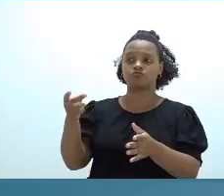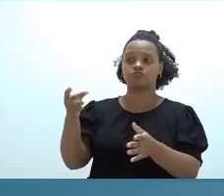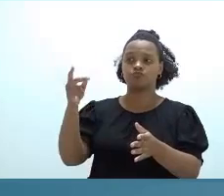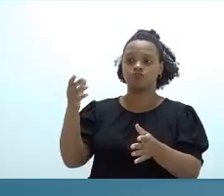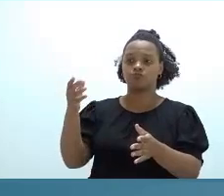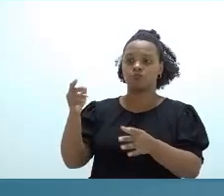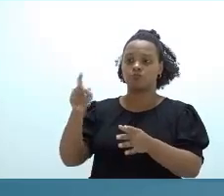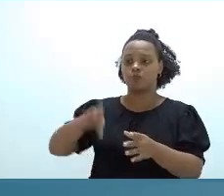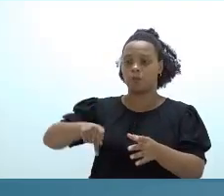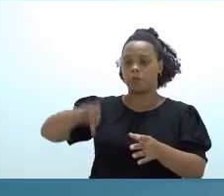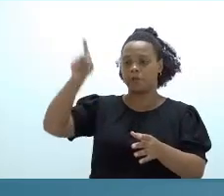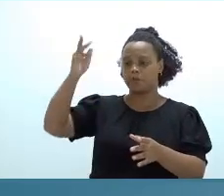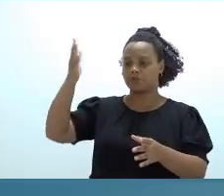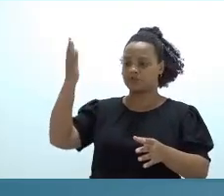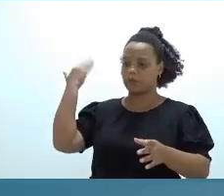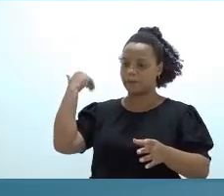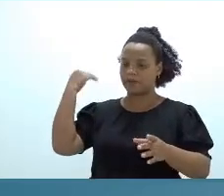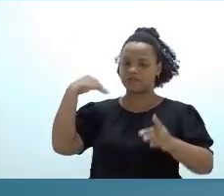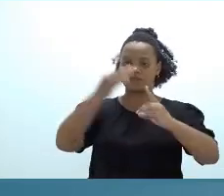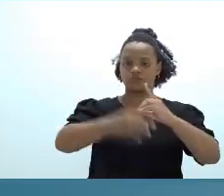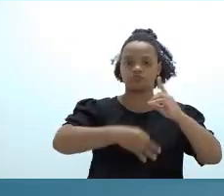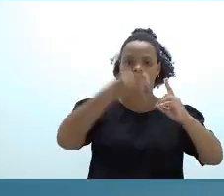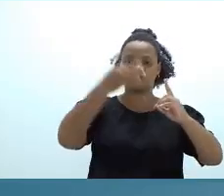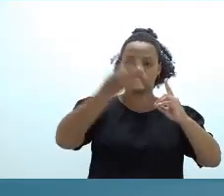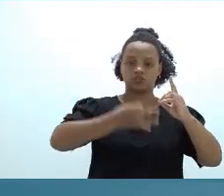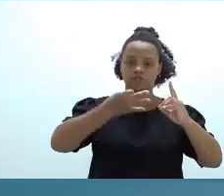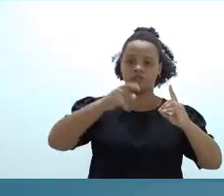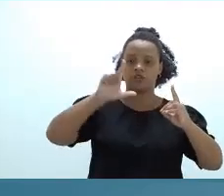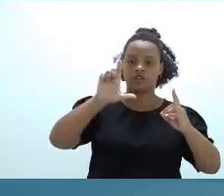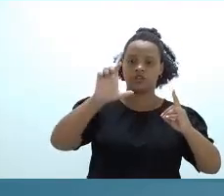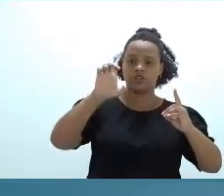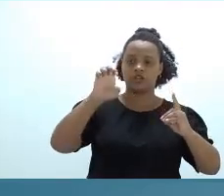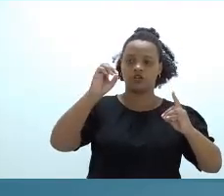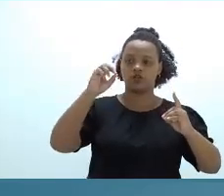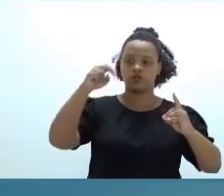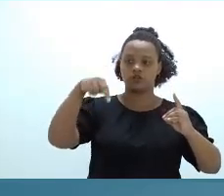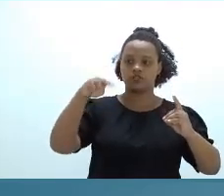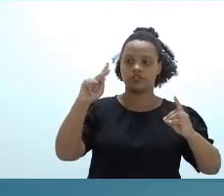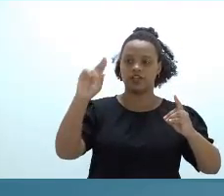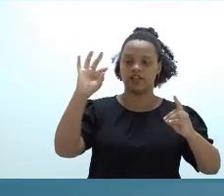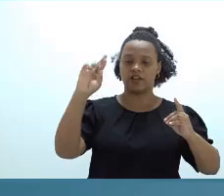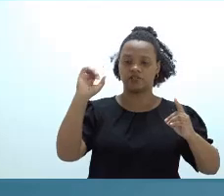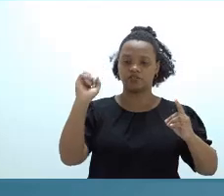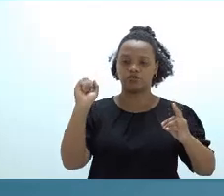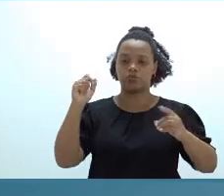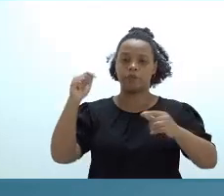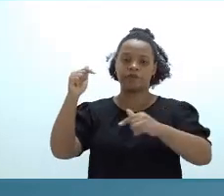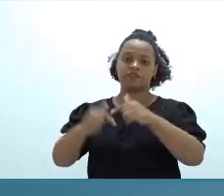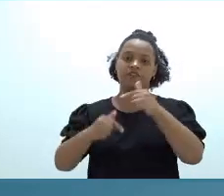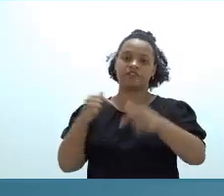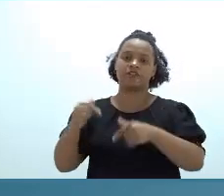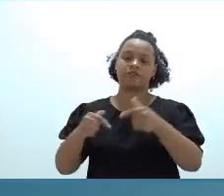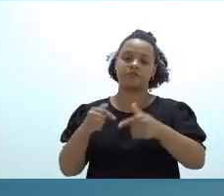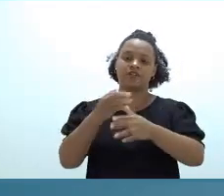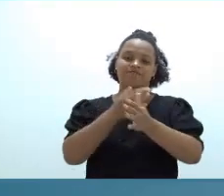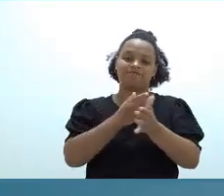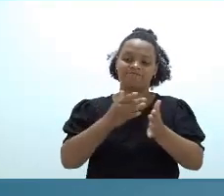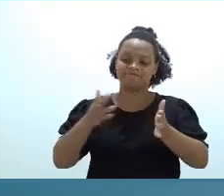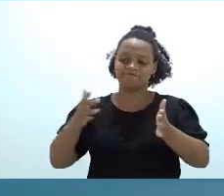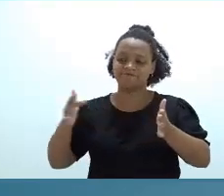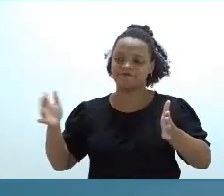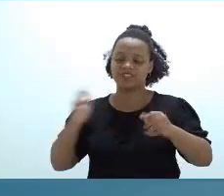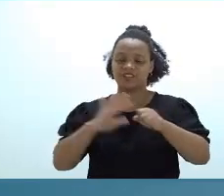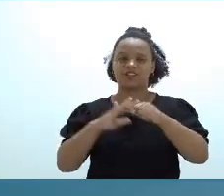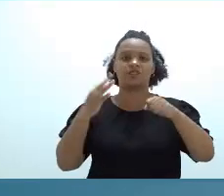Porque o doutor Leonardo enfrentou a maior dificuldade que o Poder Judiciário do Estado e a advocacia e a Justiça Geral no Brasil enfrentou, que foi